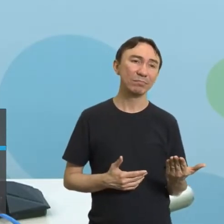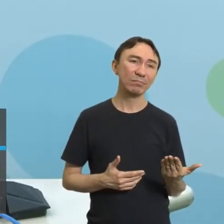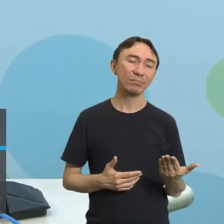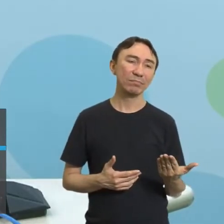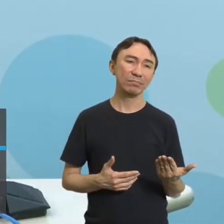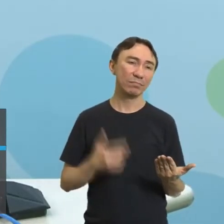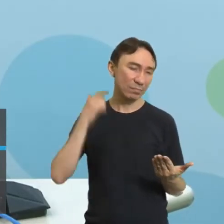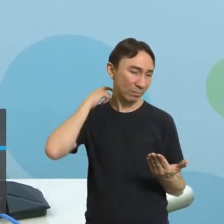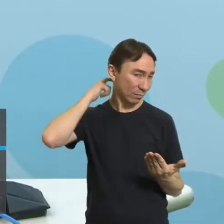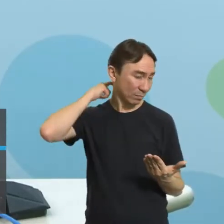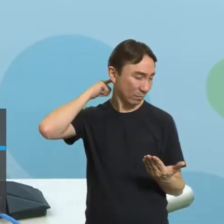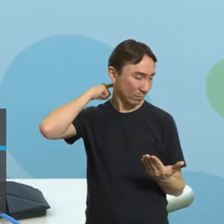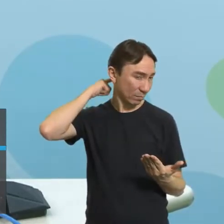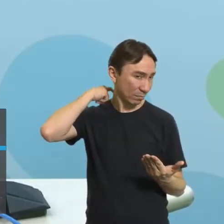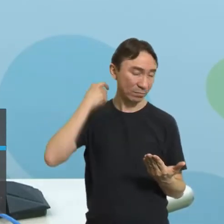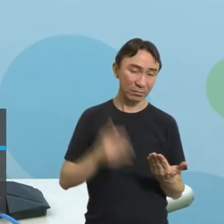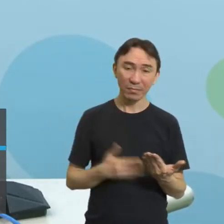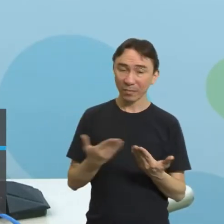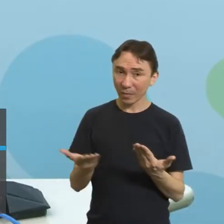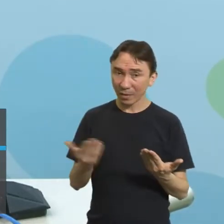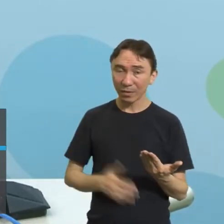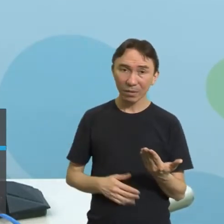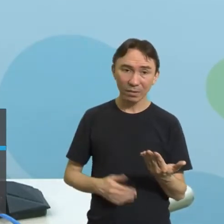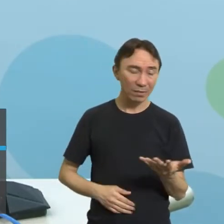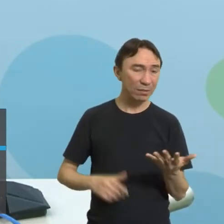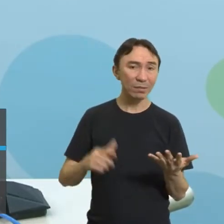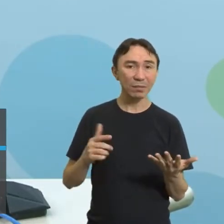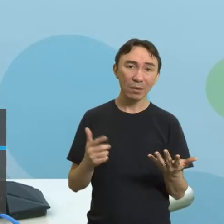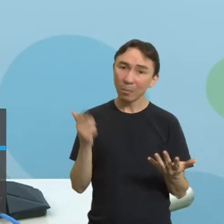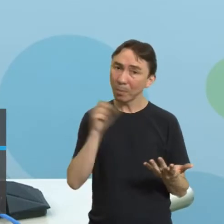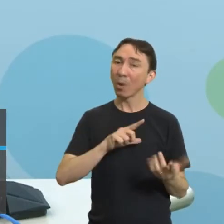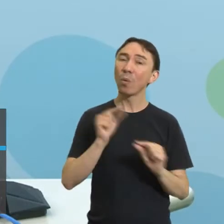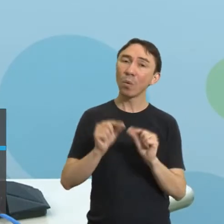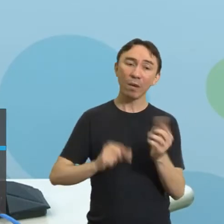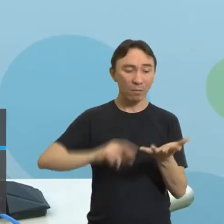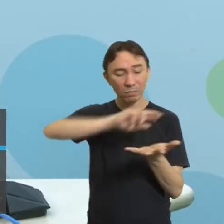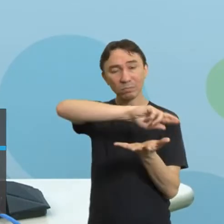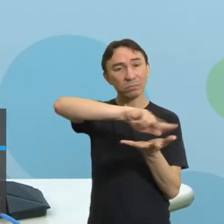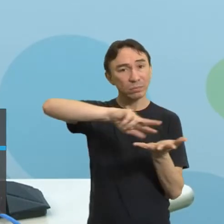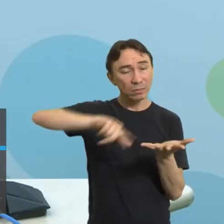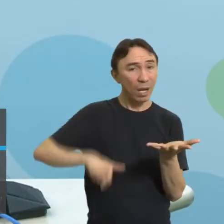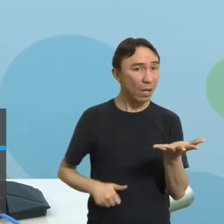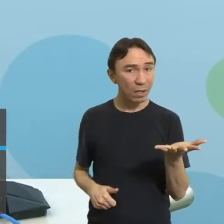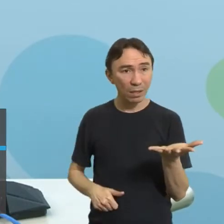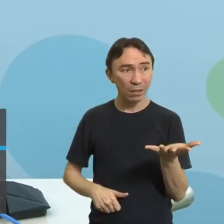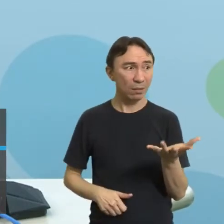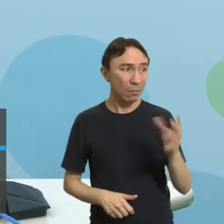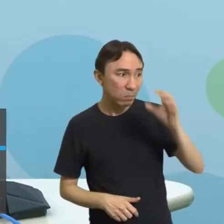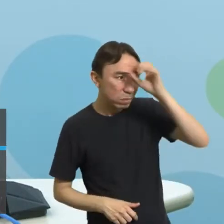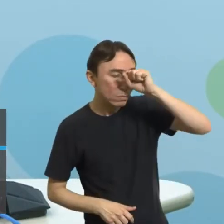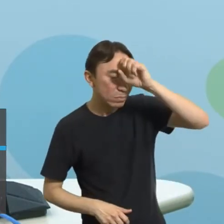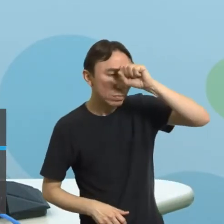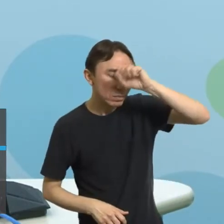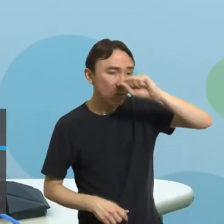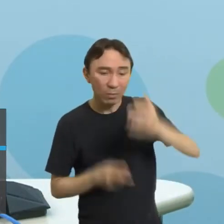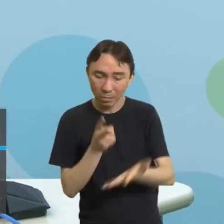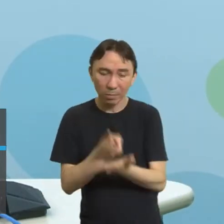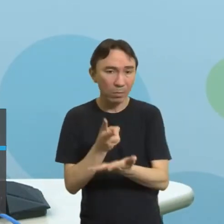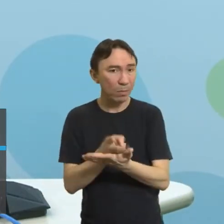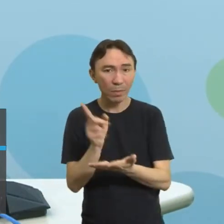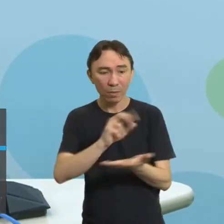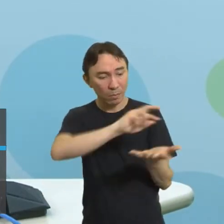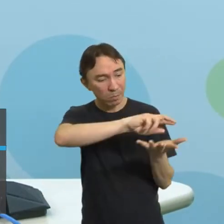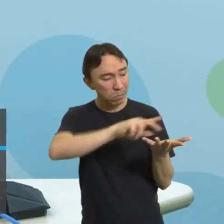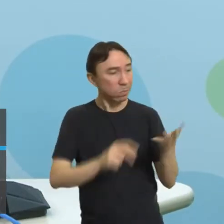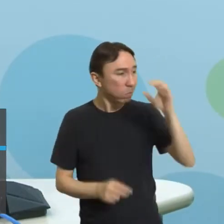uma diversificação, né? Nessas formas de aprendizagem, tá? E